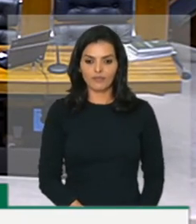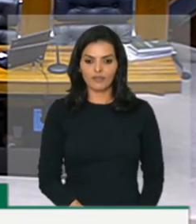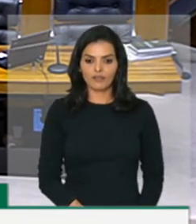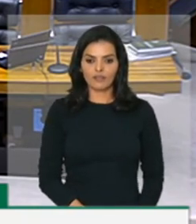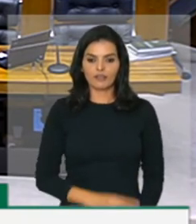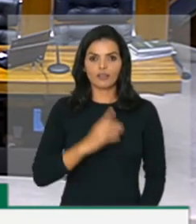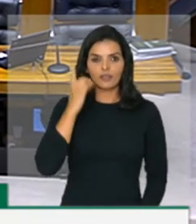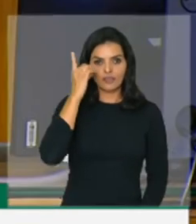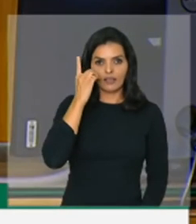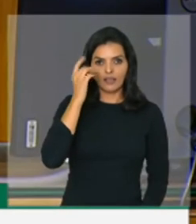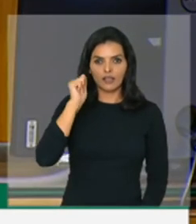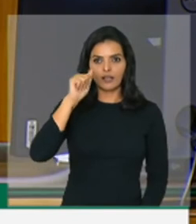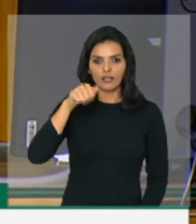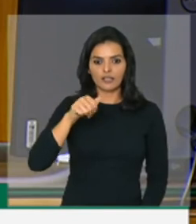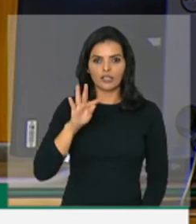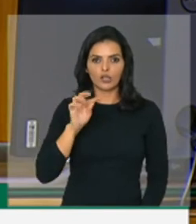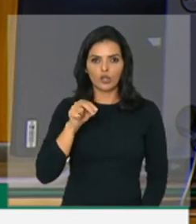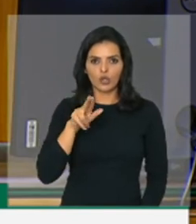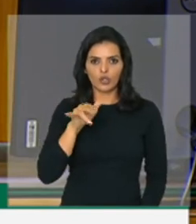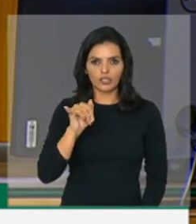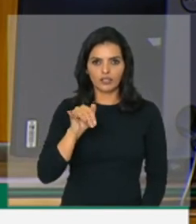Deputado Otone de Paula.